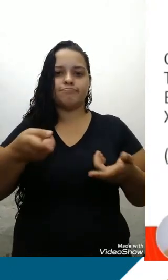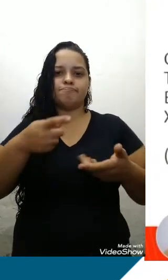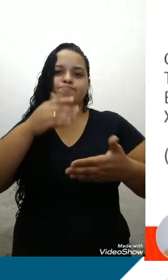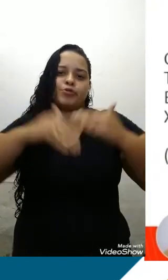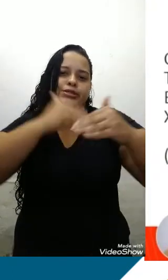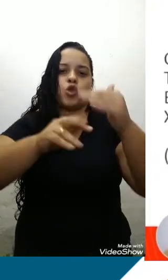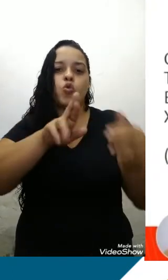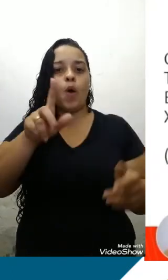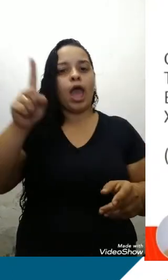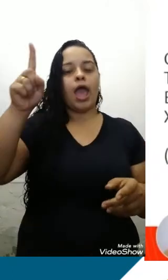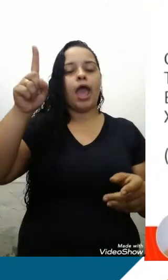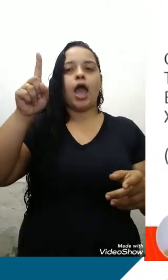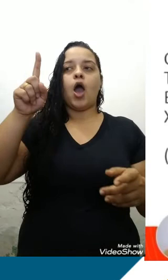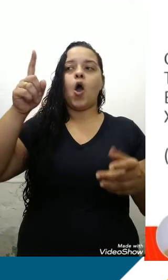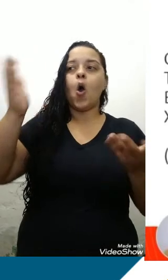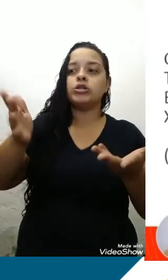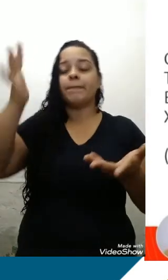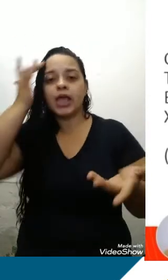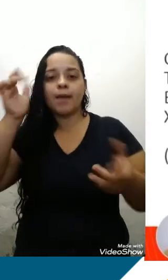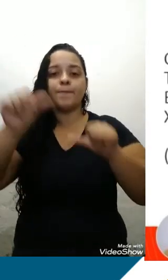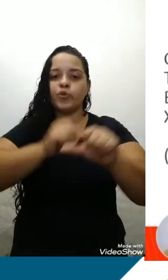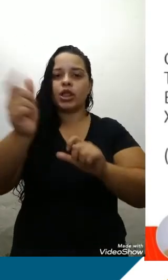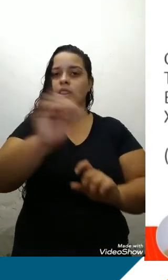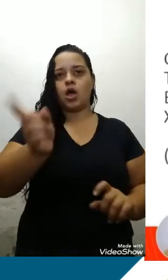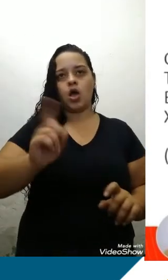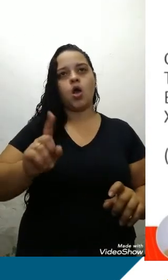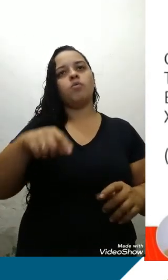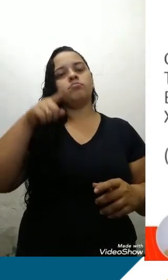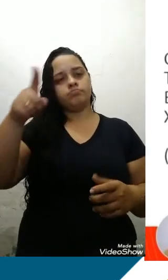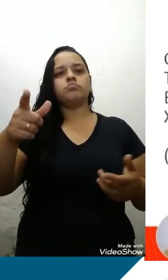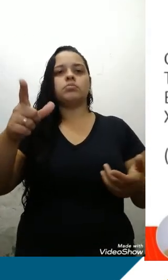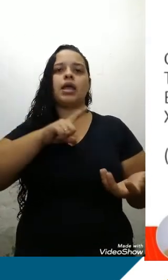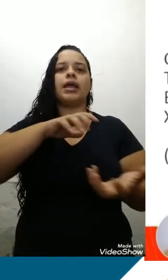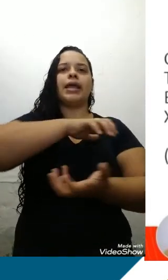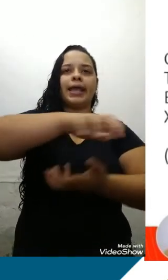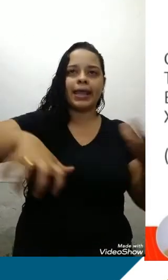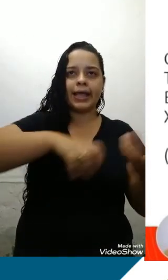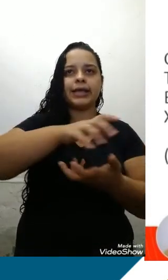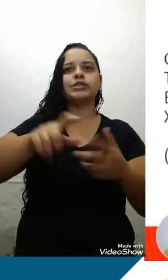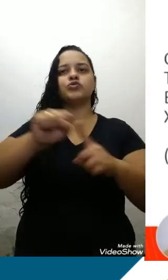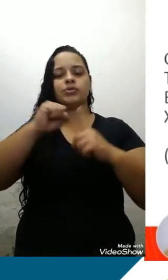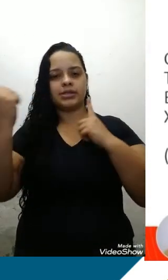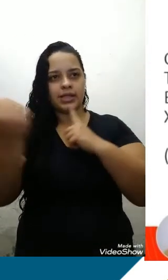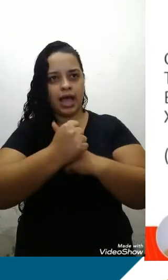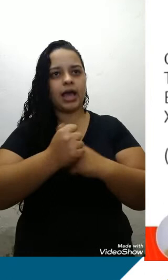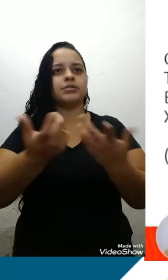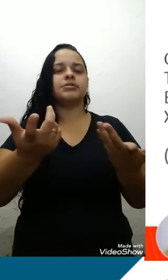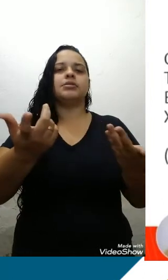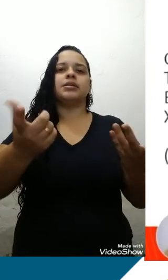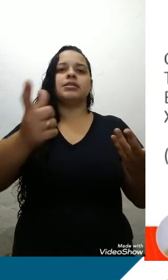noite para o dia. A Europa não sai de Idade Média para a Idade Moderna assim. Na verdade, fatores internos e externos